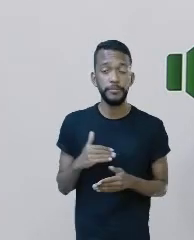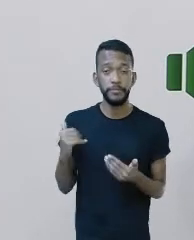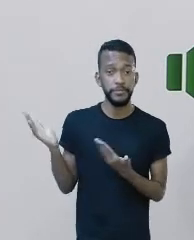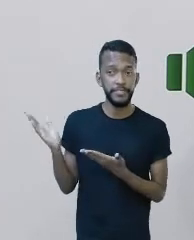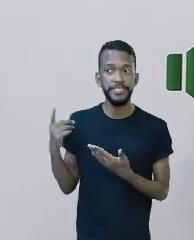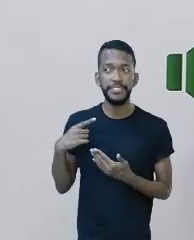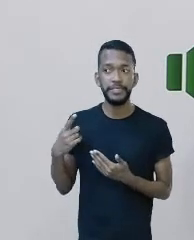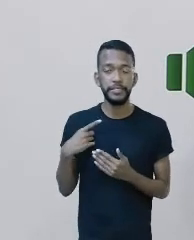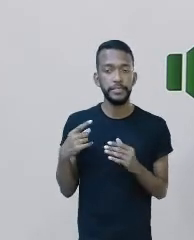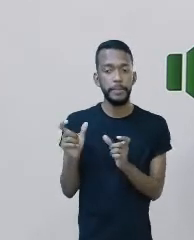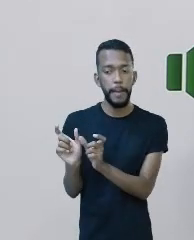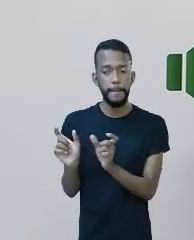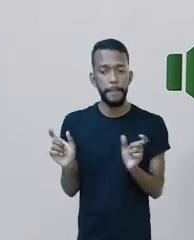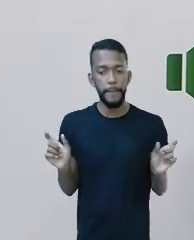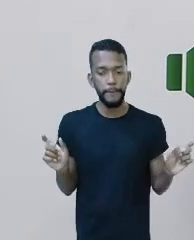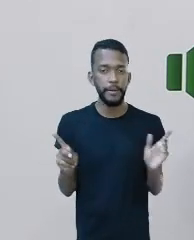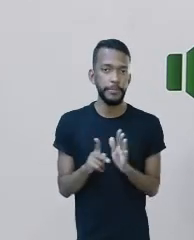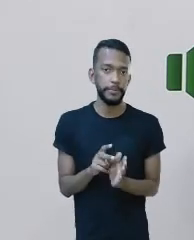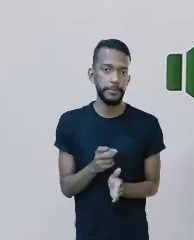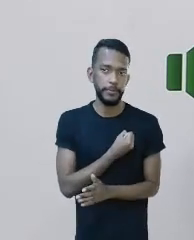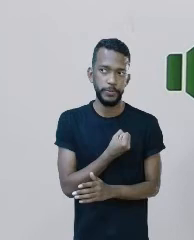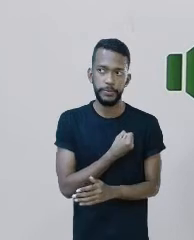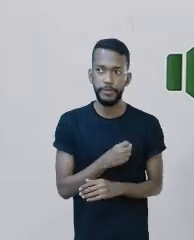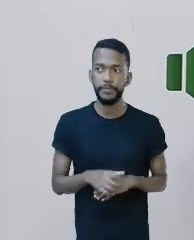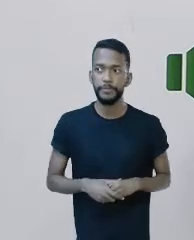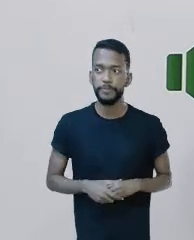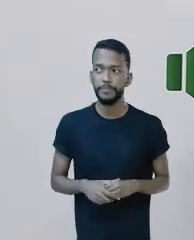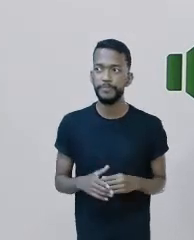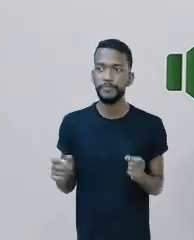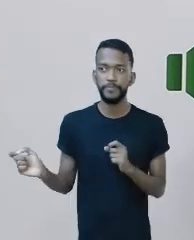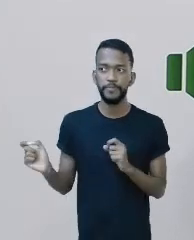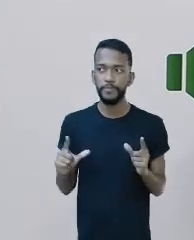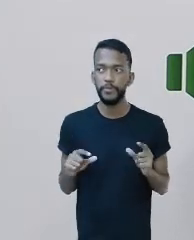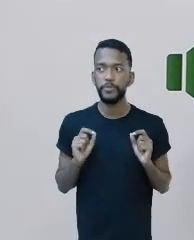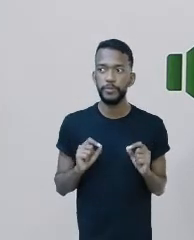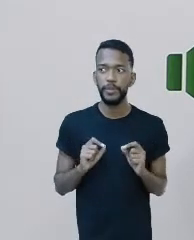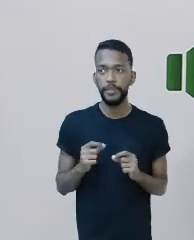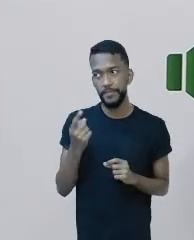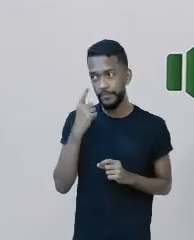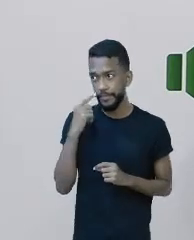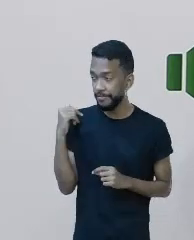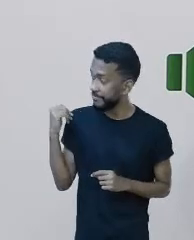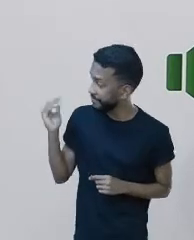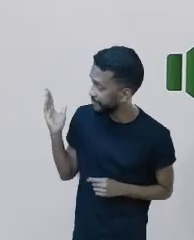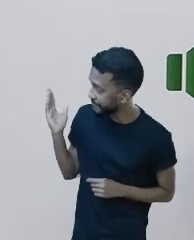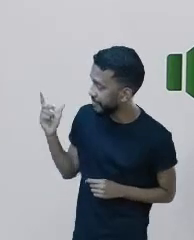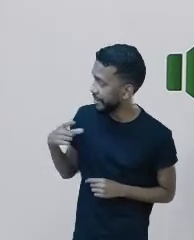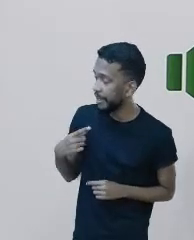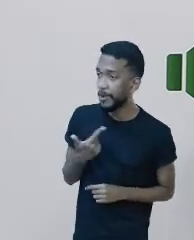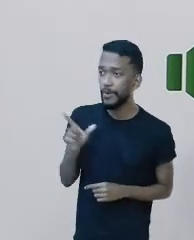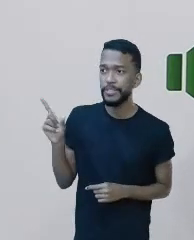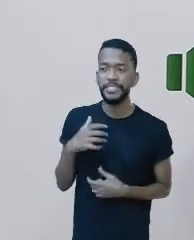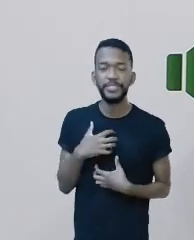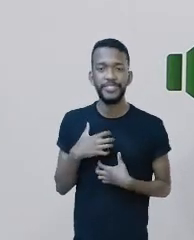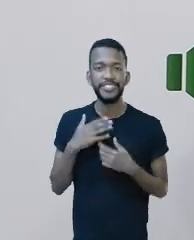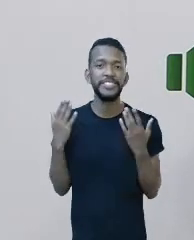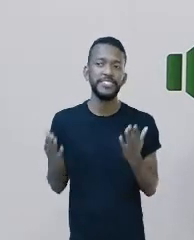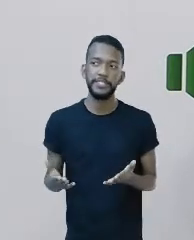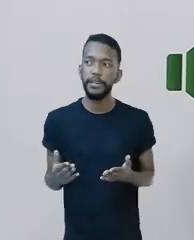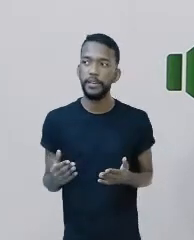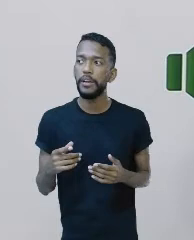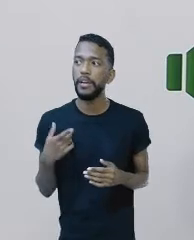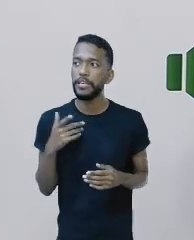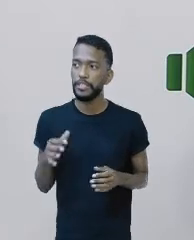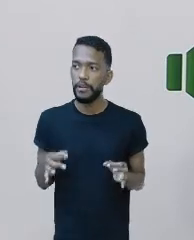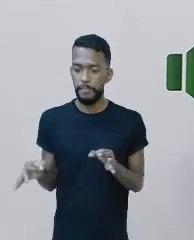a decomposição deste número. Seguindo, olha lá, uma outra situação, como nós vimos